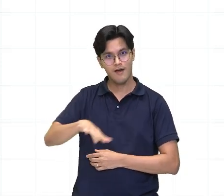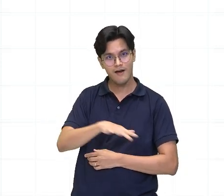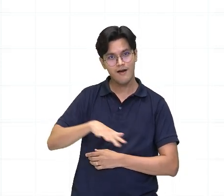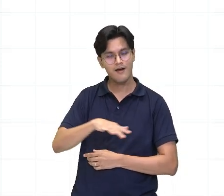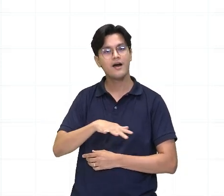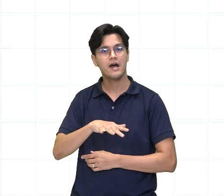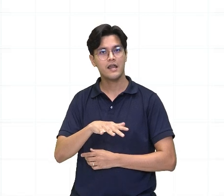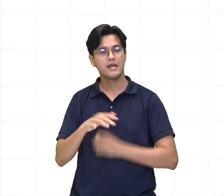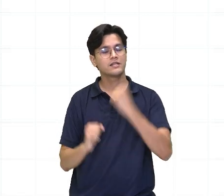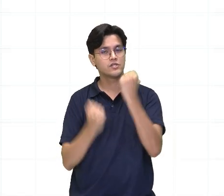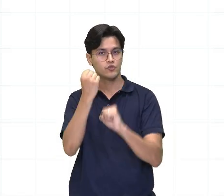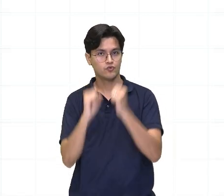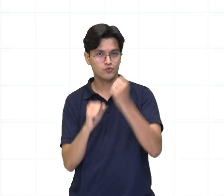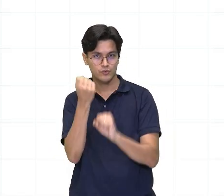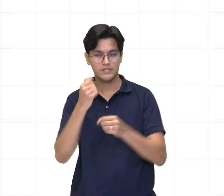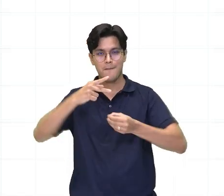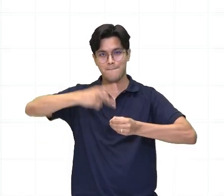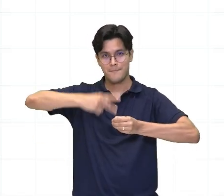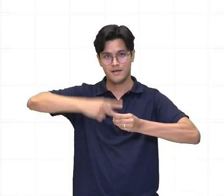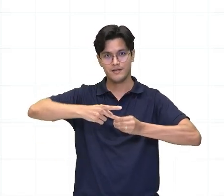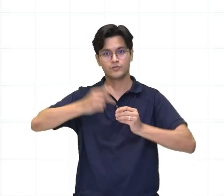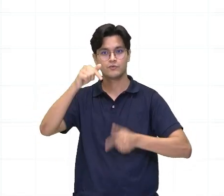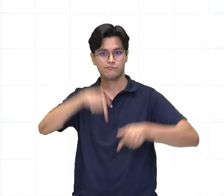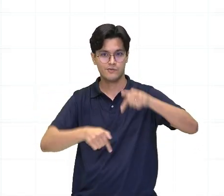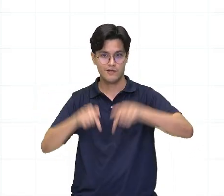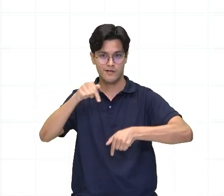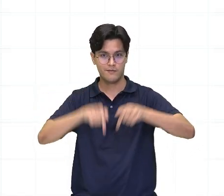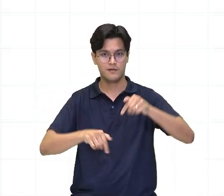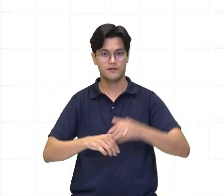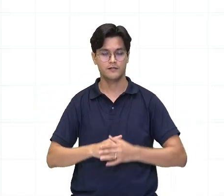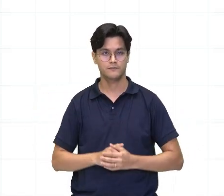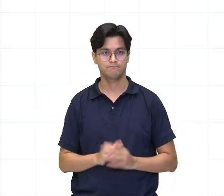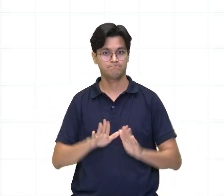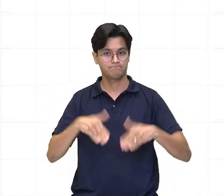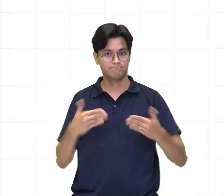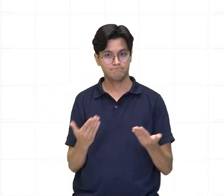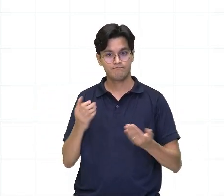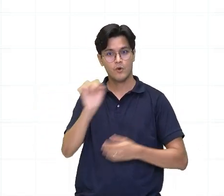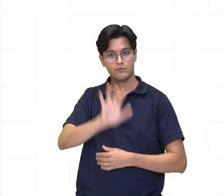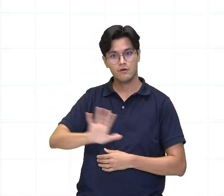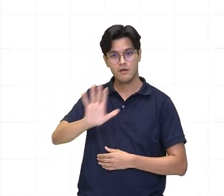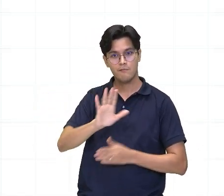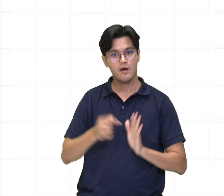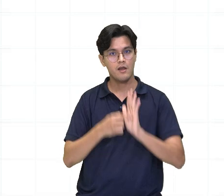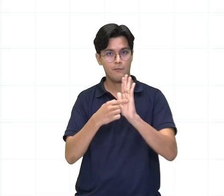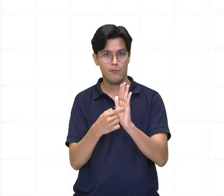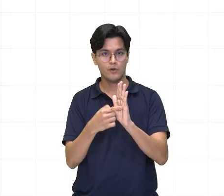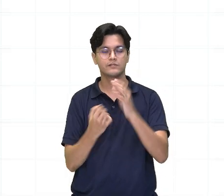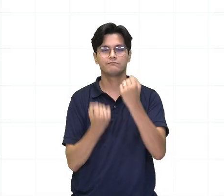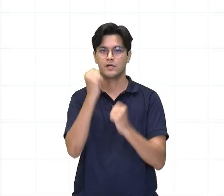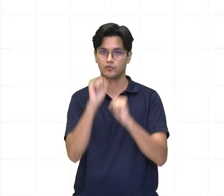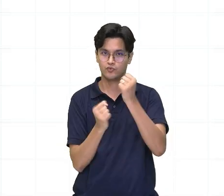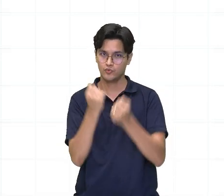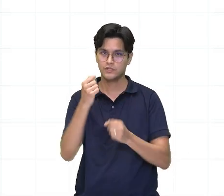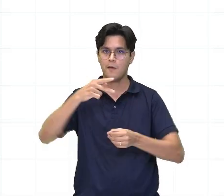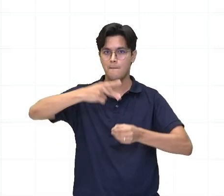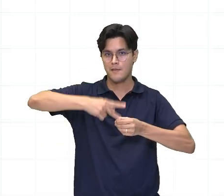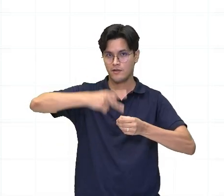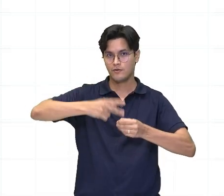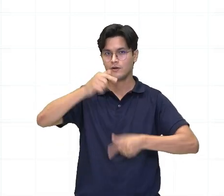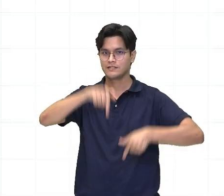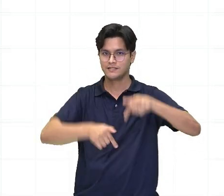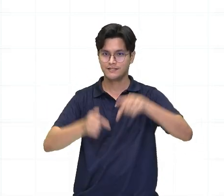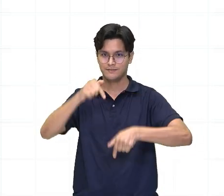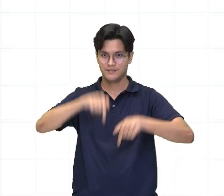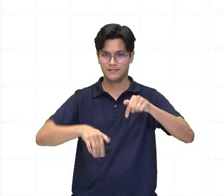nós vemos aí na imagem, né, uma indústria petroquímica, certo?